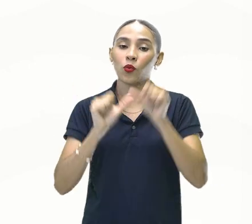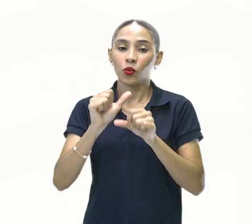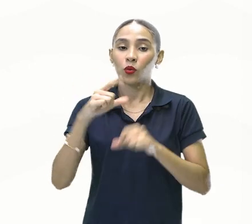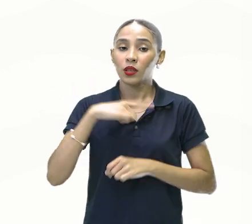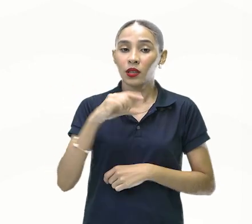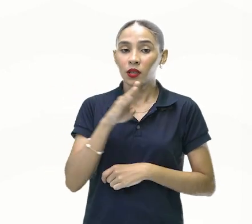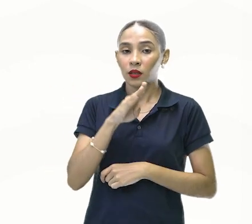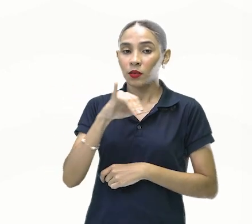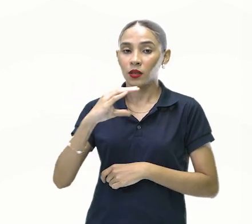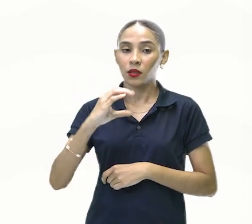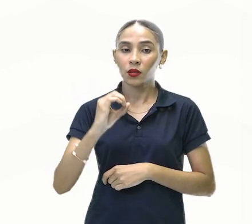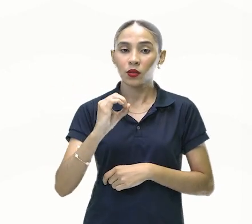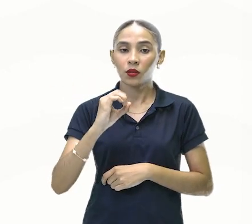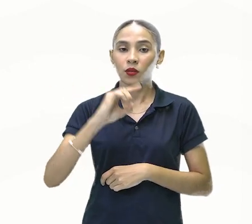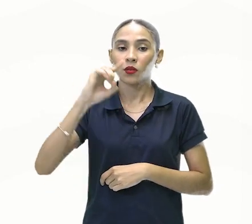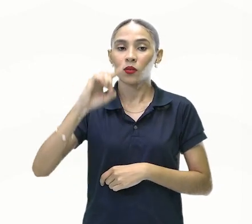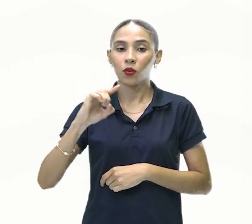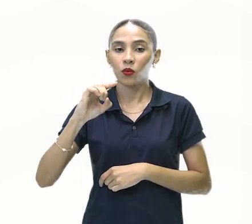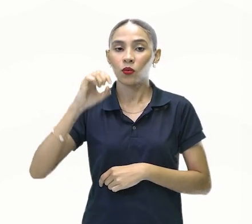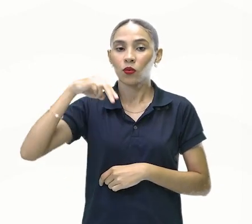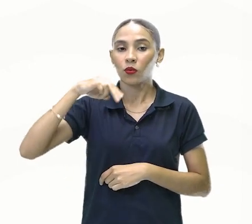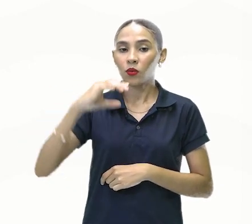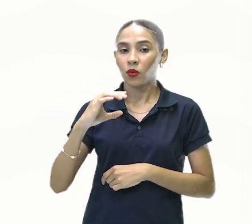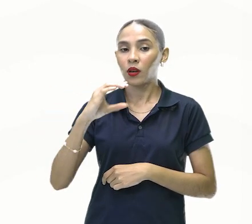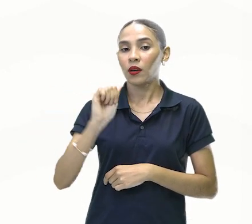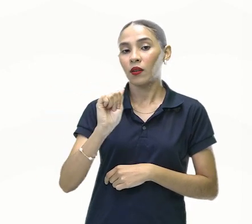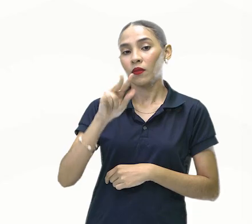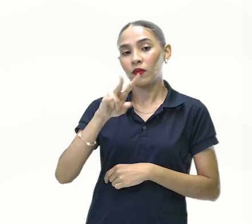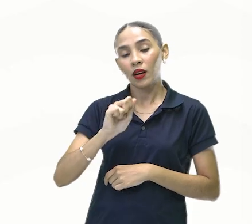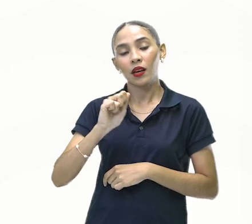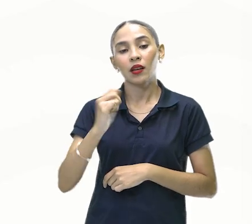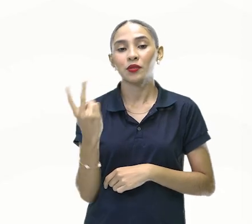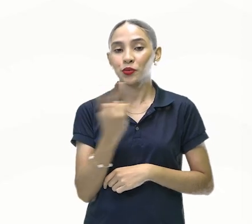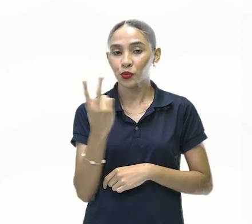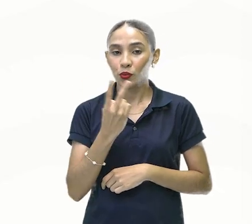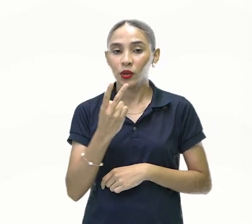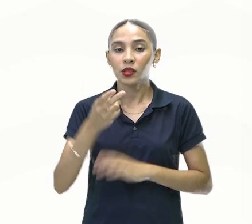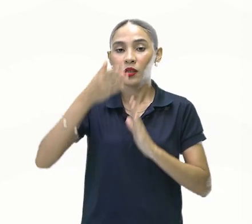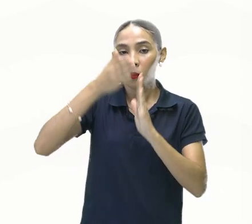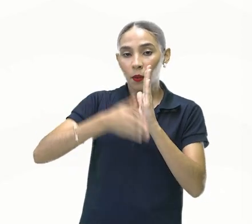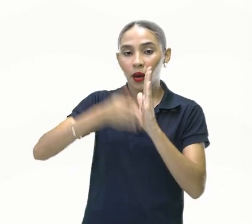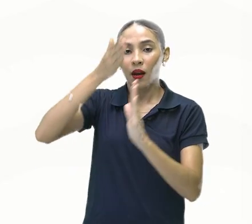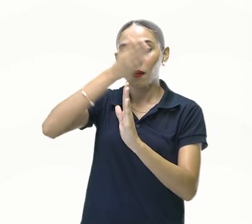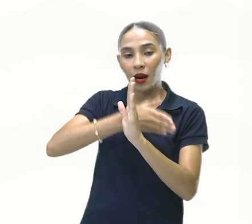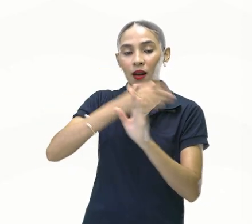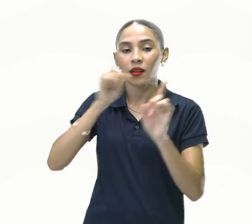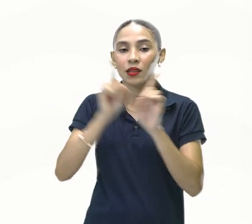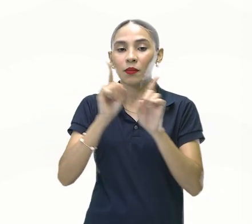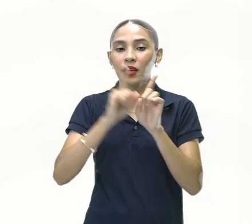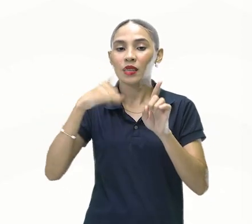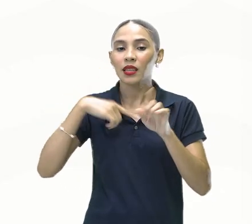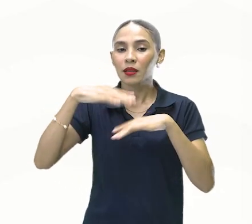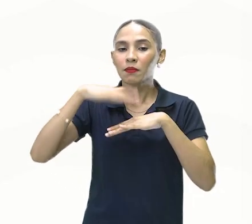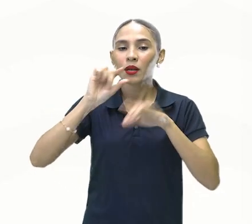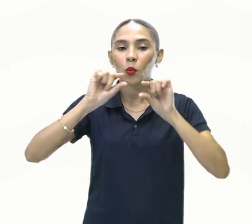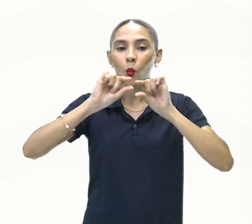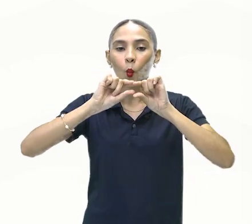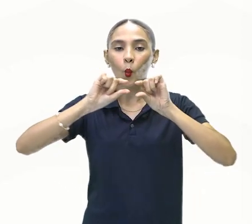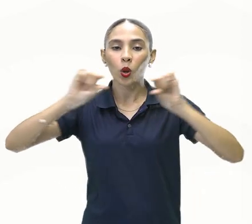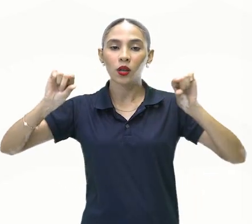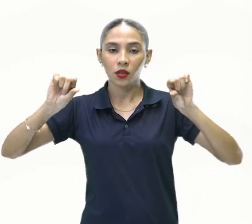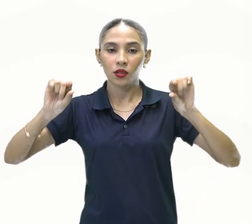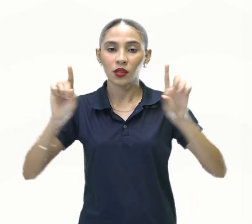aqui a lente bicôncava, tá certo? É côncava em ambas as faces e tem periferia